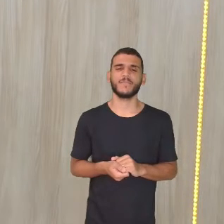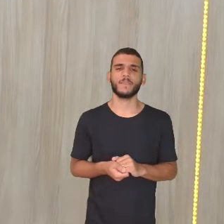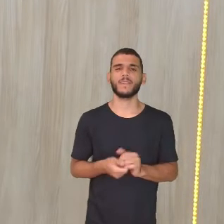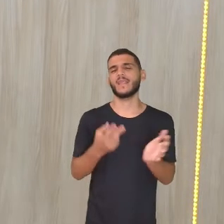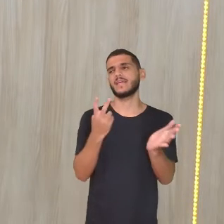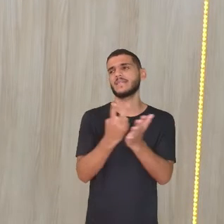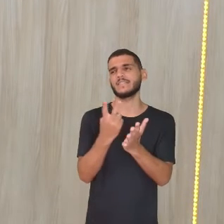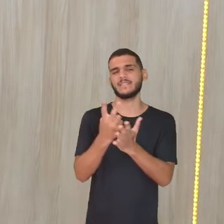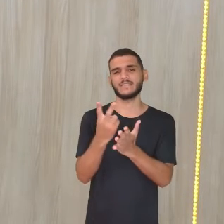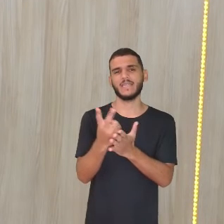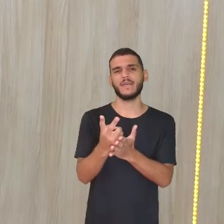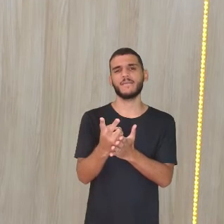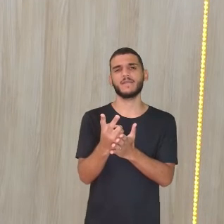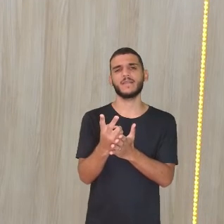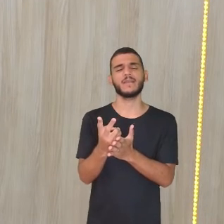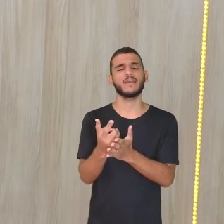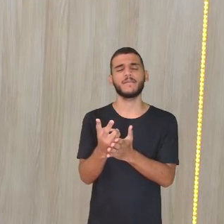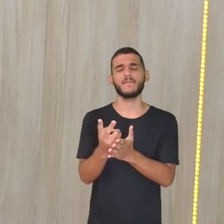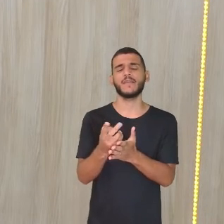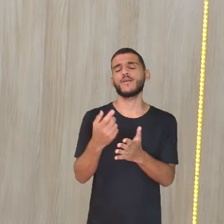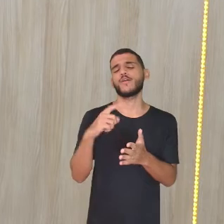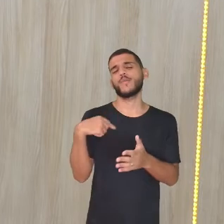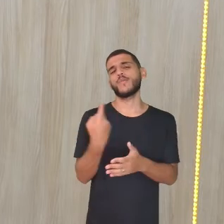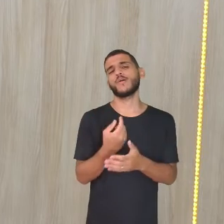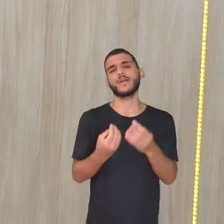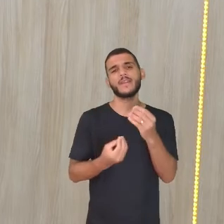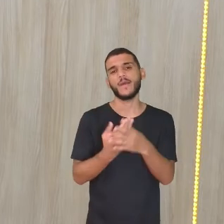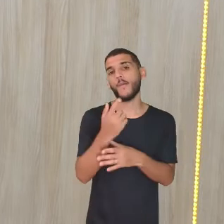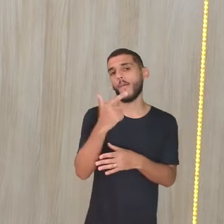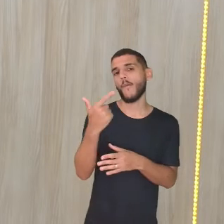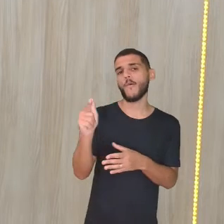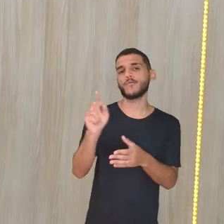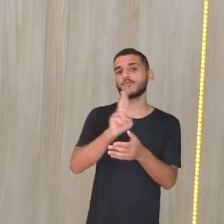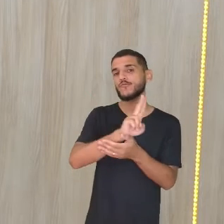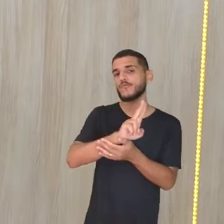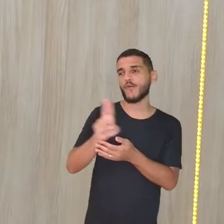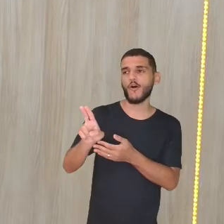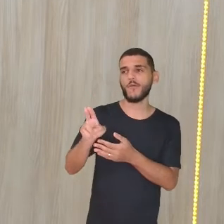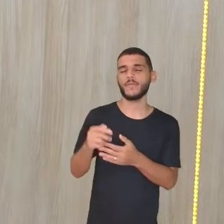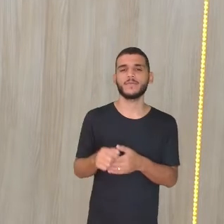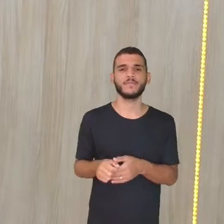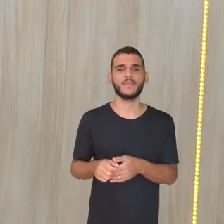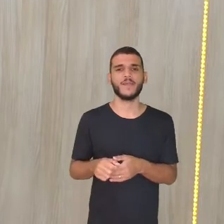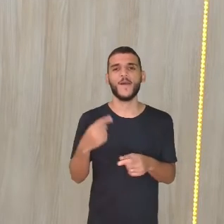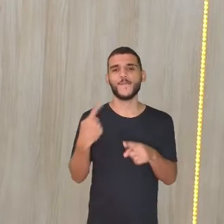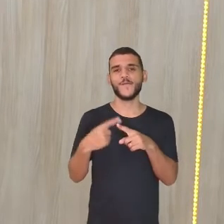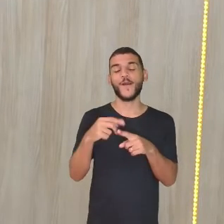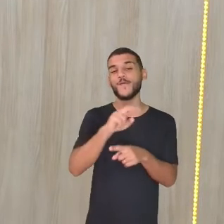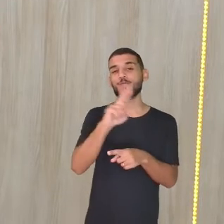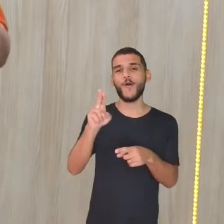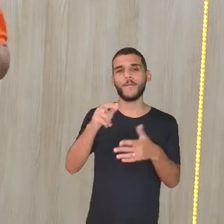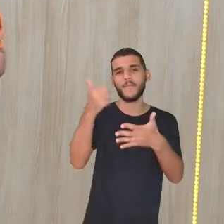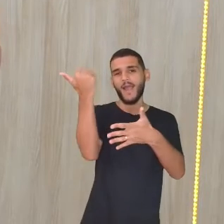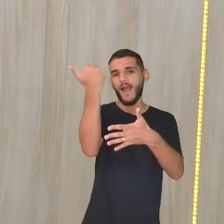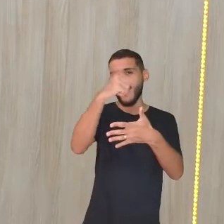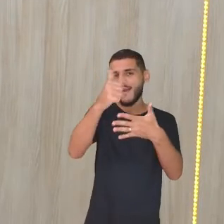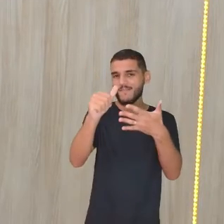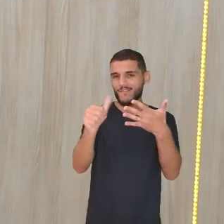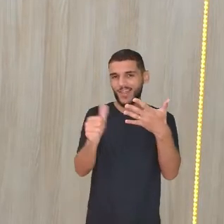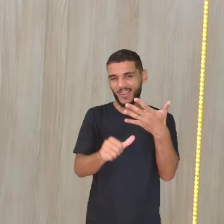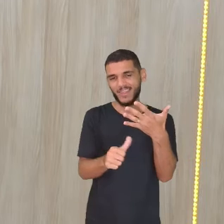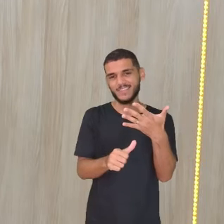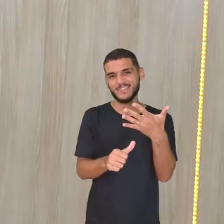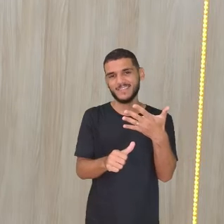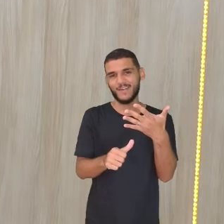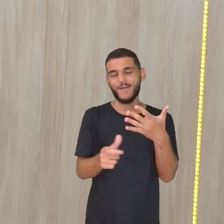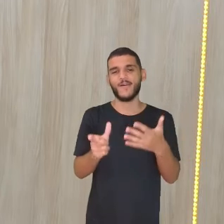avaliação diagnóstica nem é muito aceita, viu? Porque a avaliação, o coração faz tum, tum, tum. Não, não, não. Deixa para lá. Não é